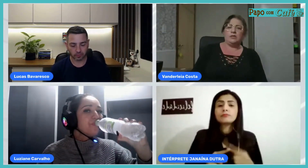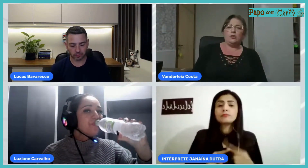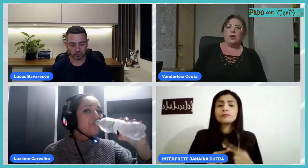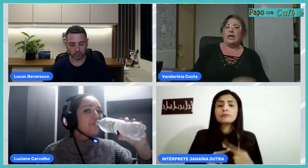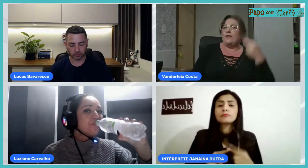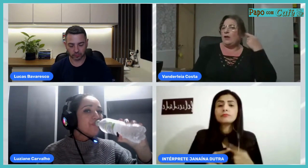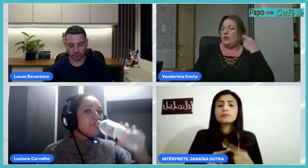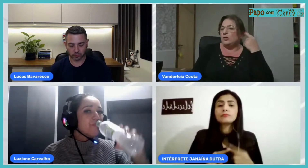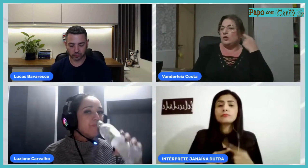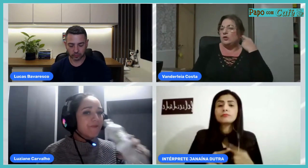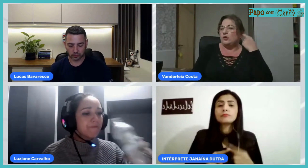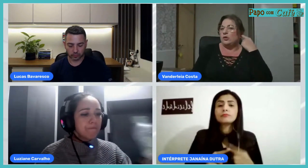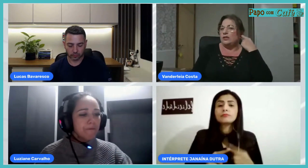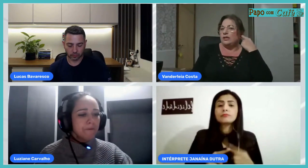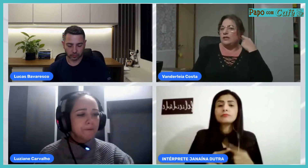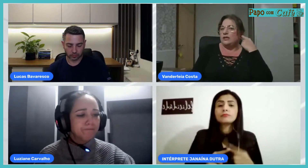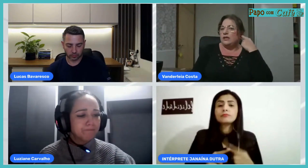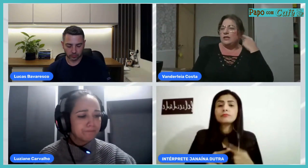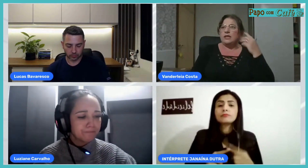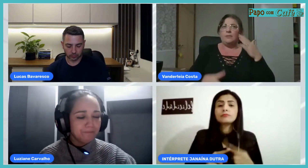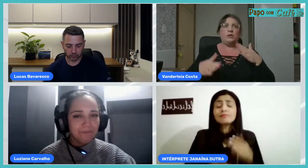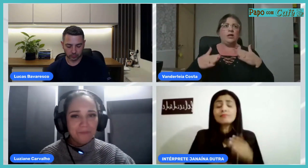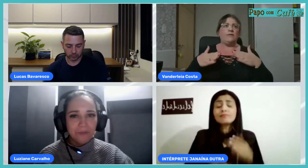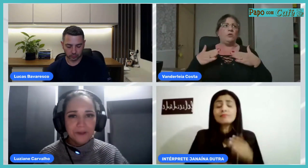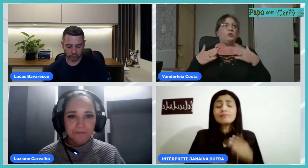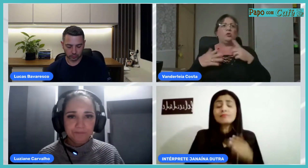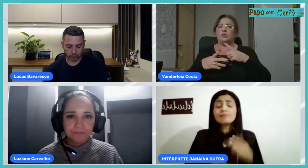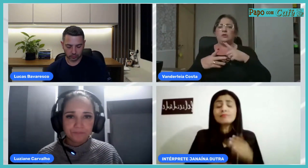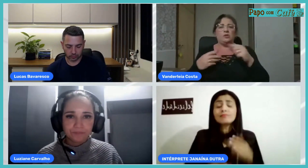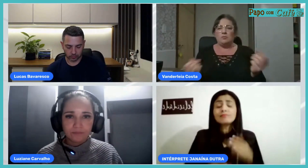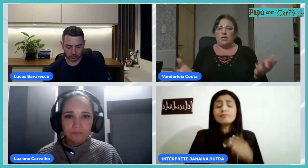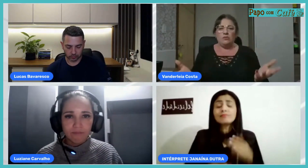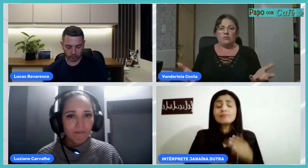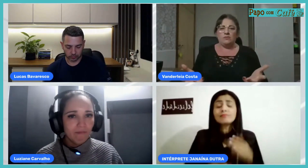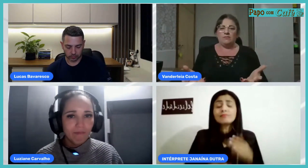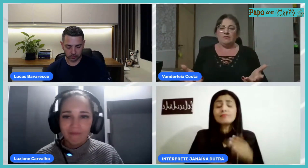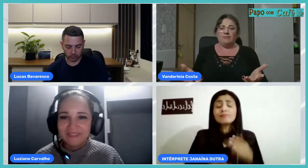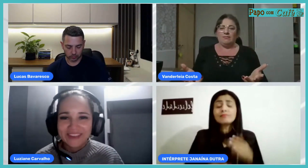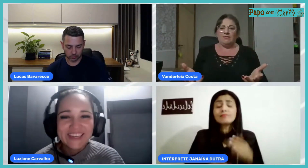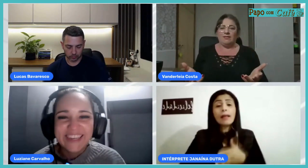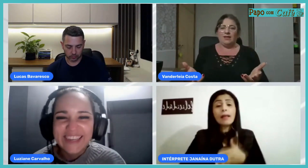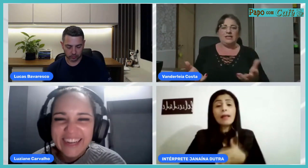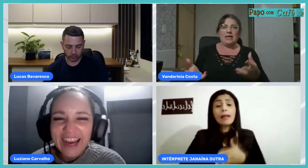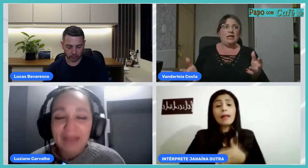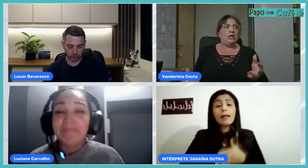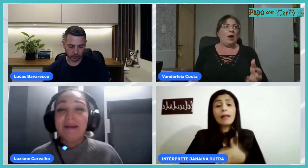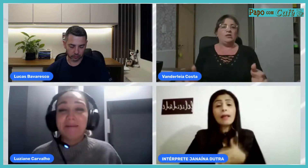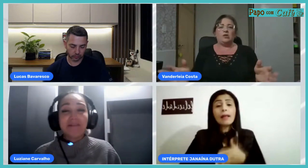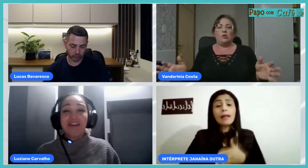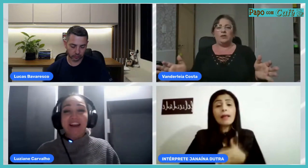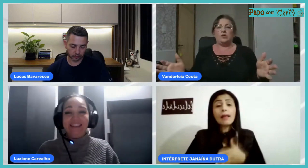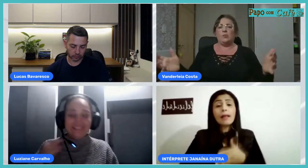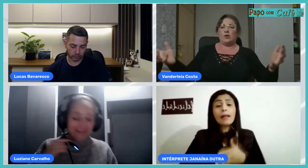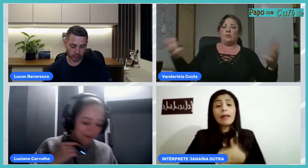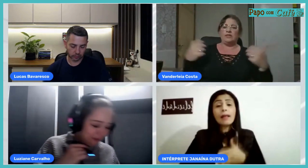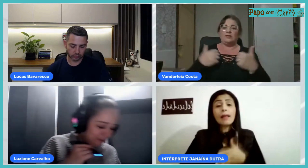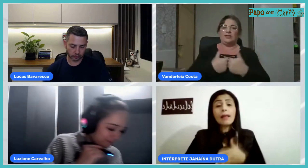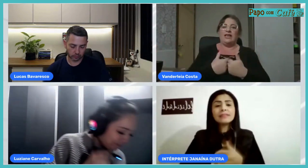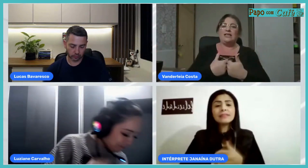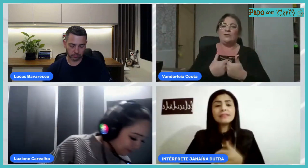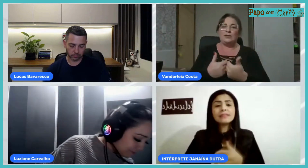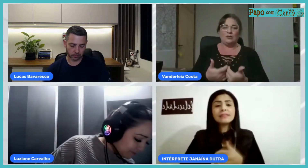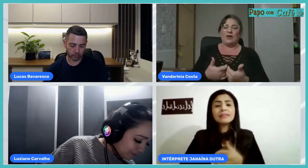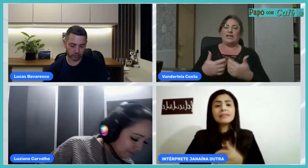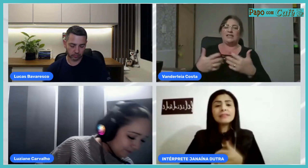assim para a pessoa e ela falou, eu sou surda. Diz que a pessoa levou um susto e sumiu. E saiu, ai, desculpa, como